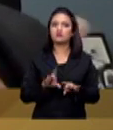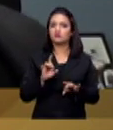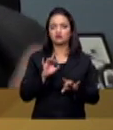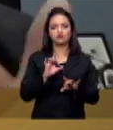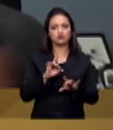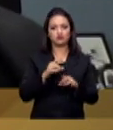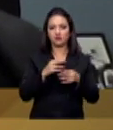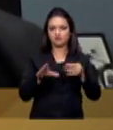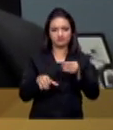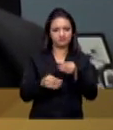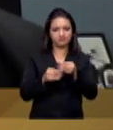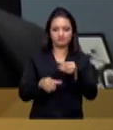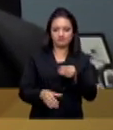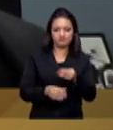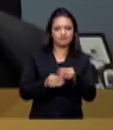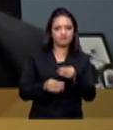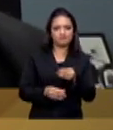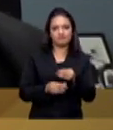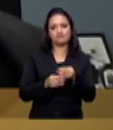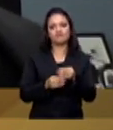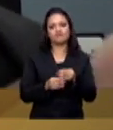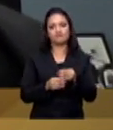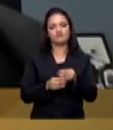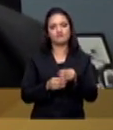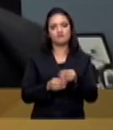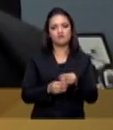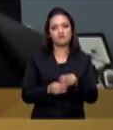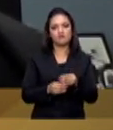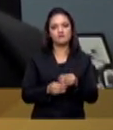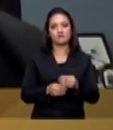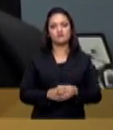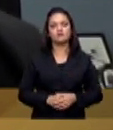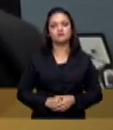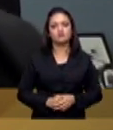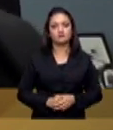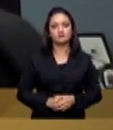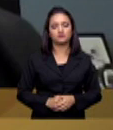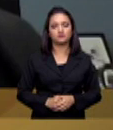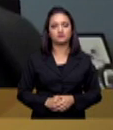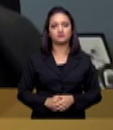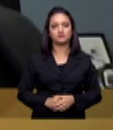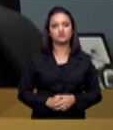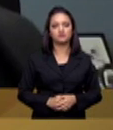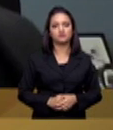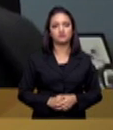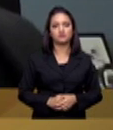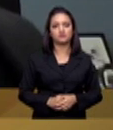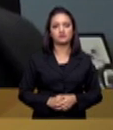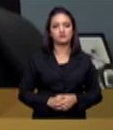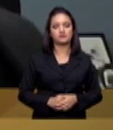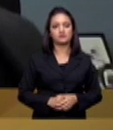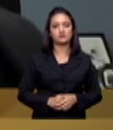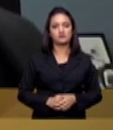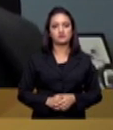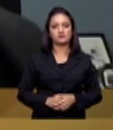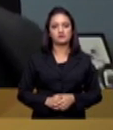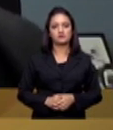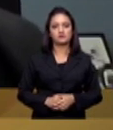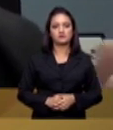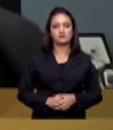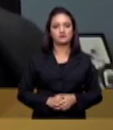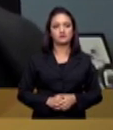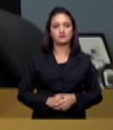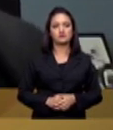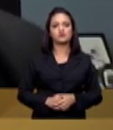acréscimos, inclusive a guisa de obter dictum, mas até para facilitar o